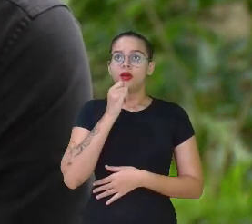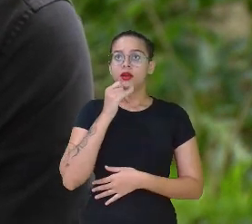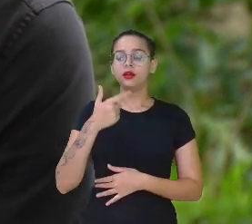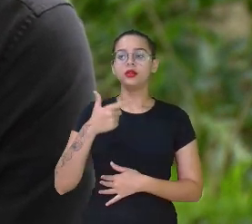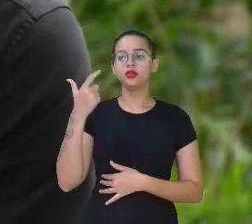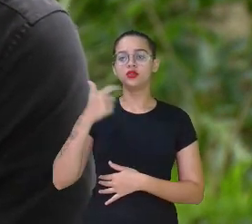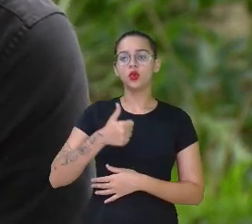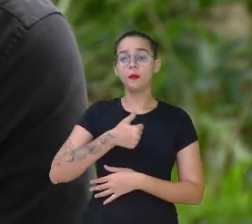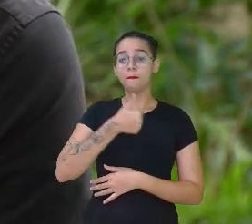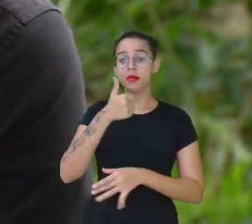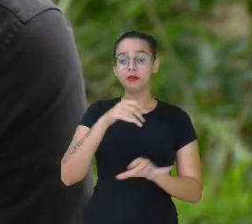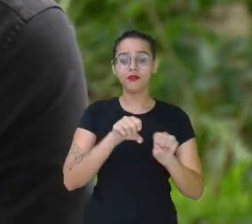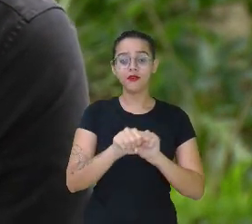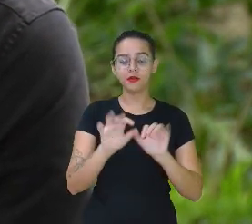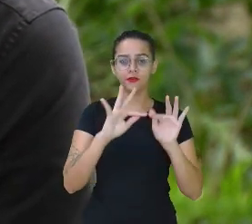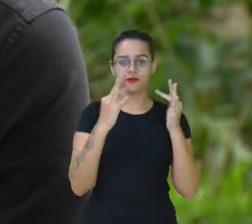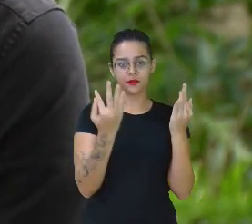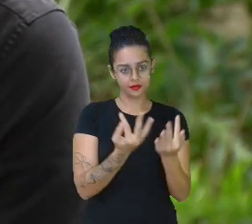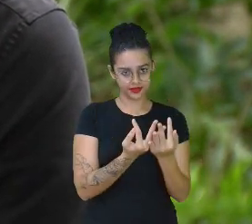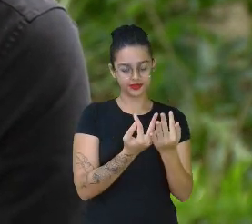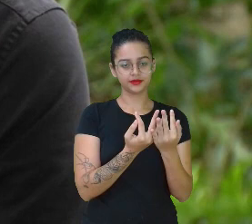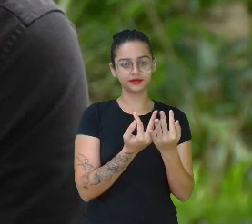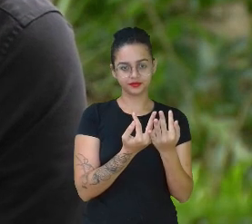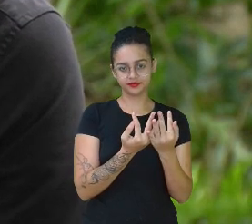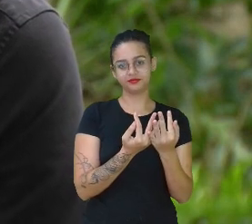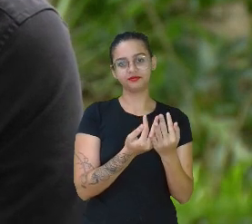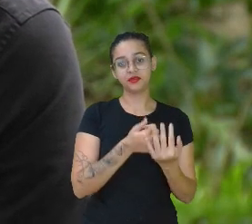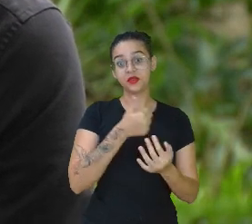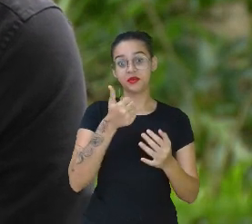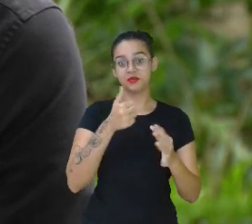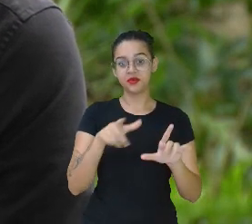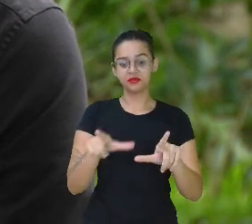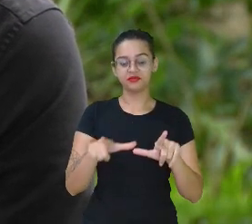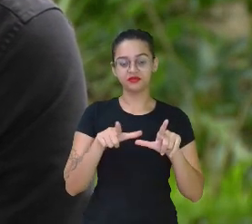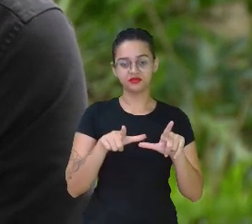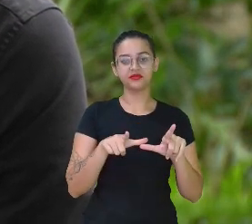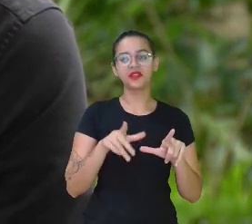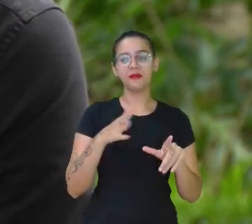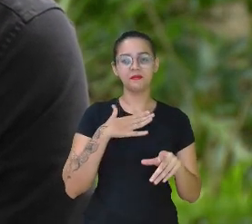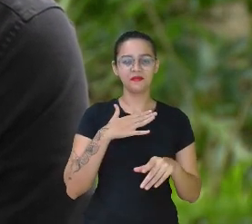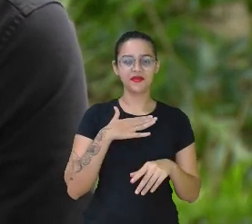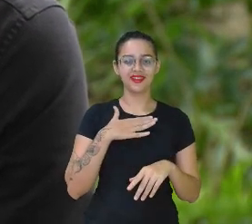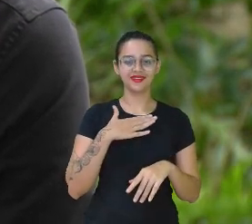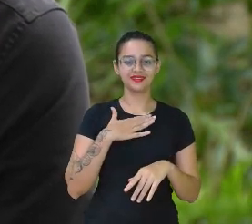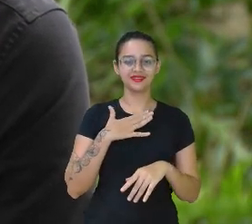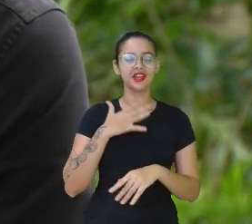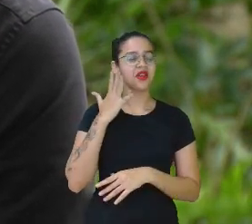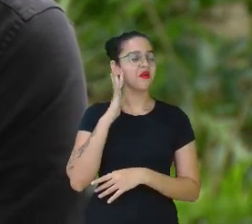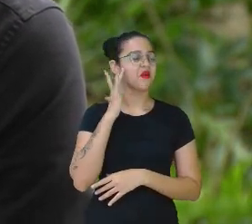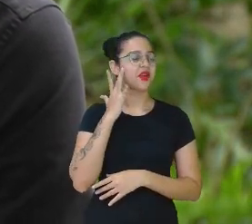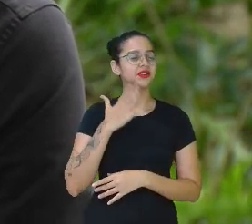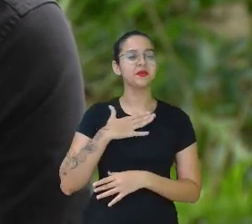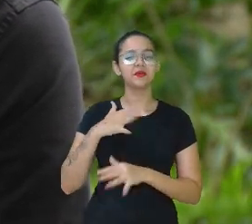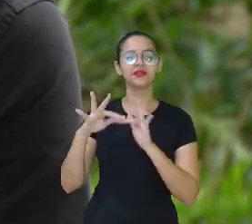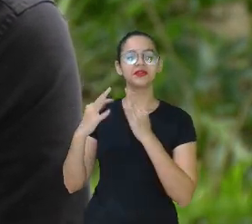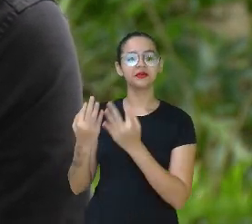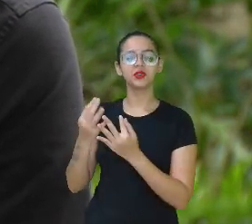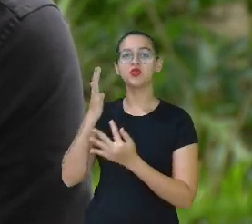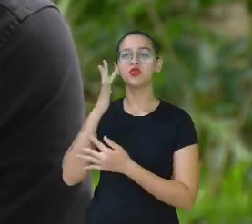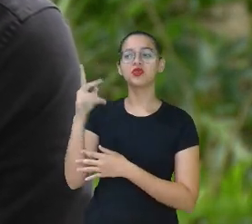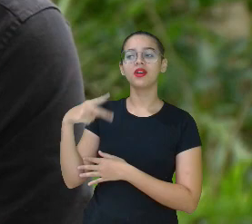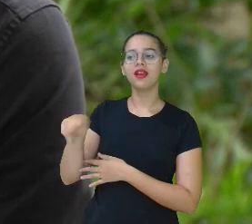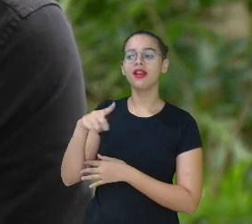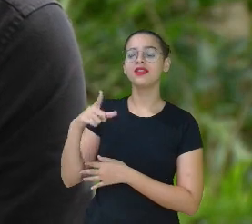sou o primeiro formando da família. O primeiro diploma da família é meu. Então eu acho que para meus pais o sonho que